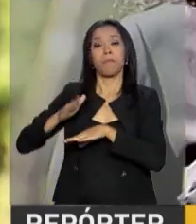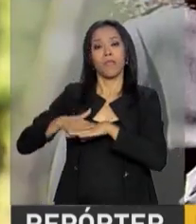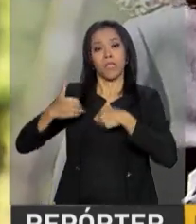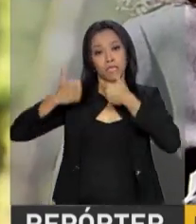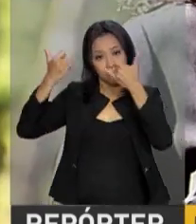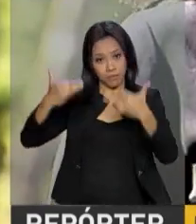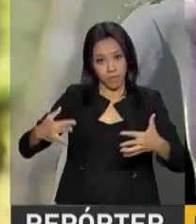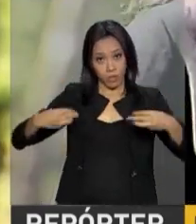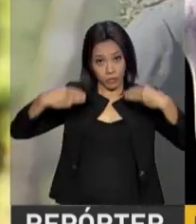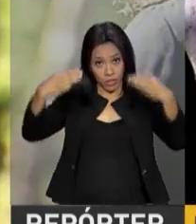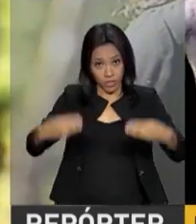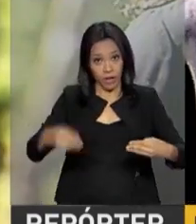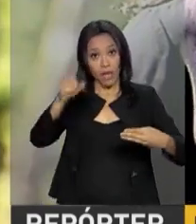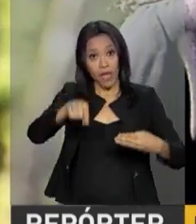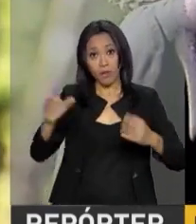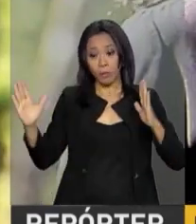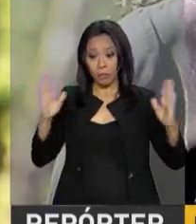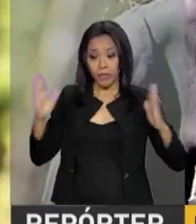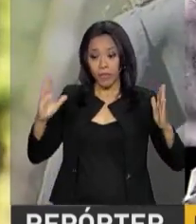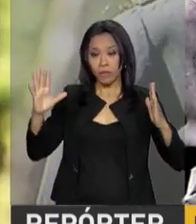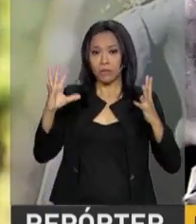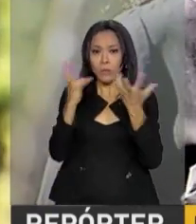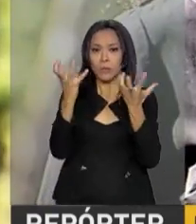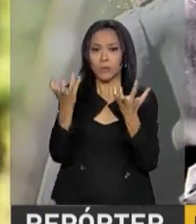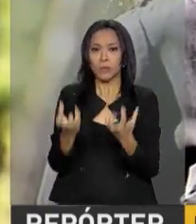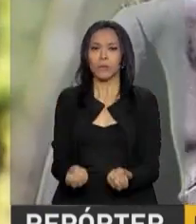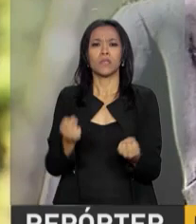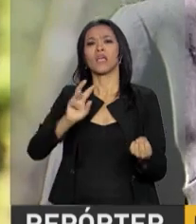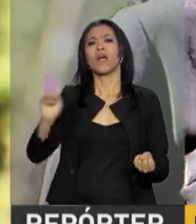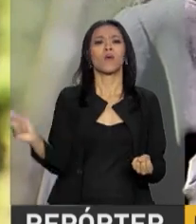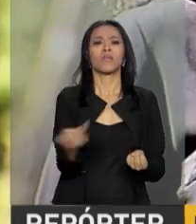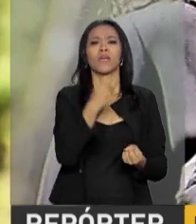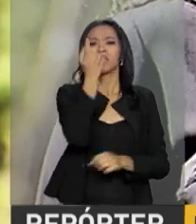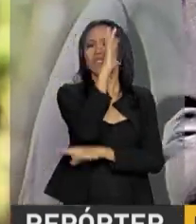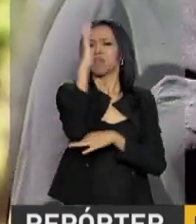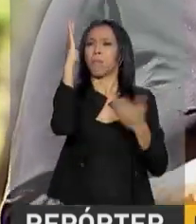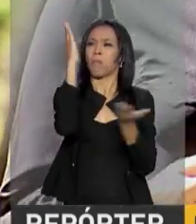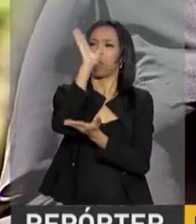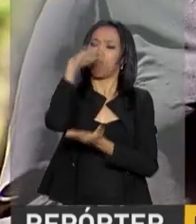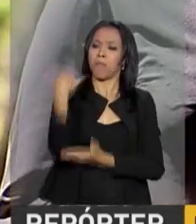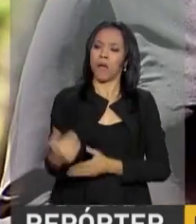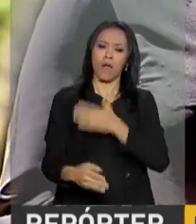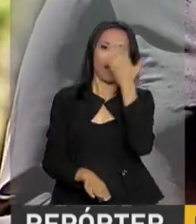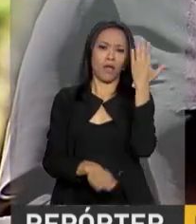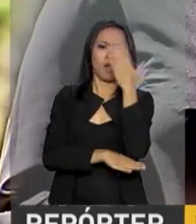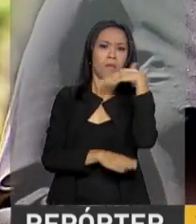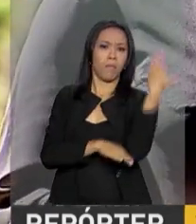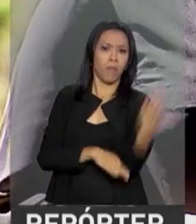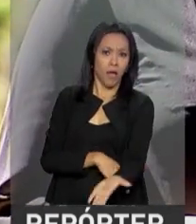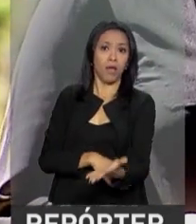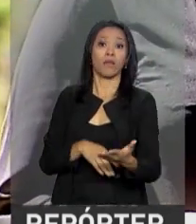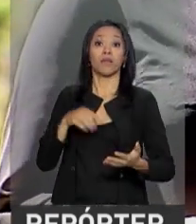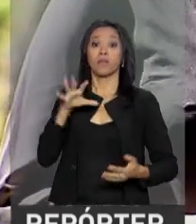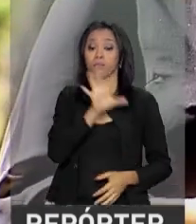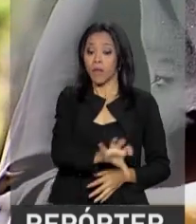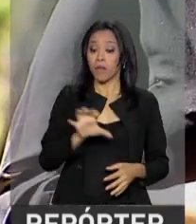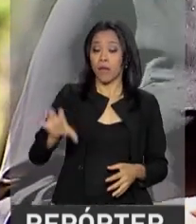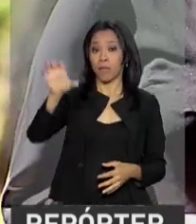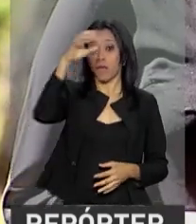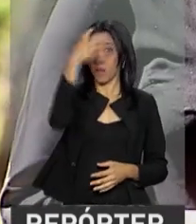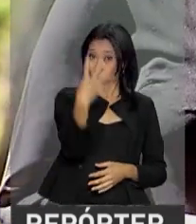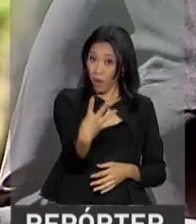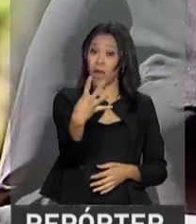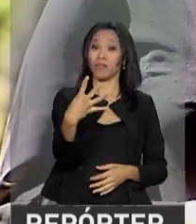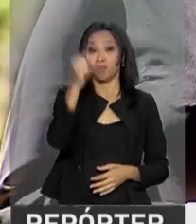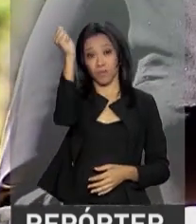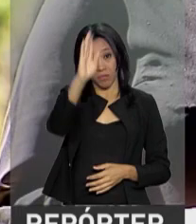no período da seca que começa agora que aumentam os casos de desmatamento ilegal historicamente quatro estados em situação mais